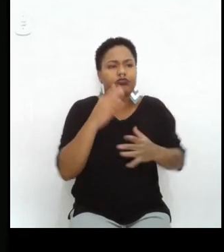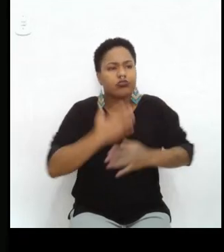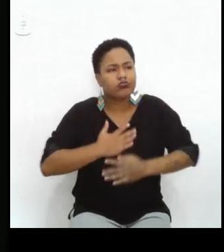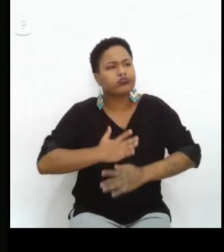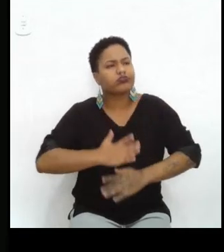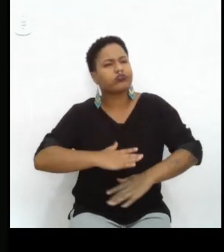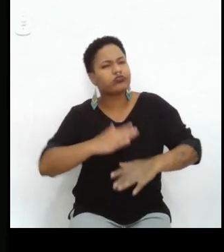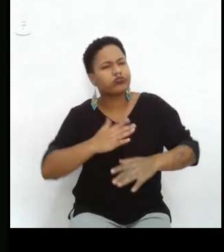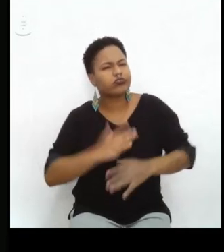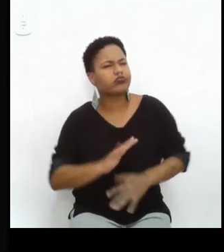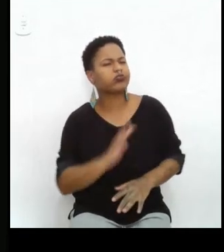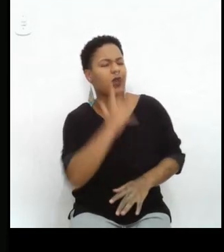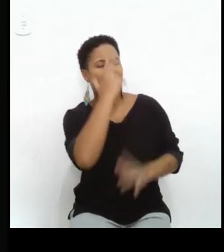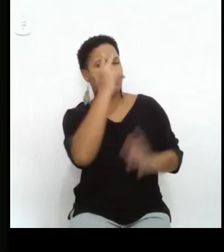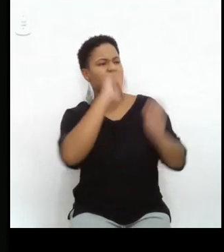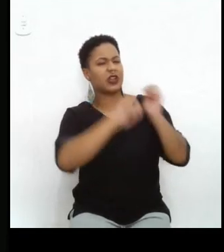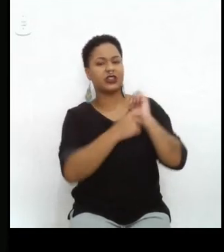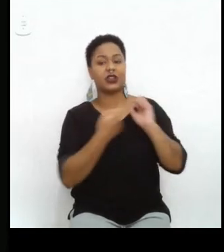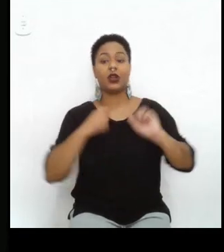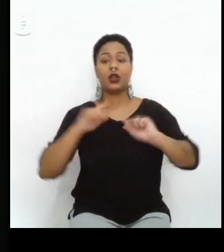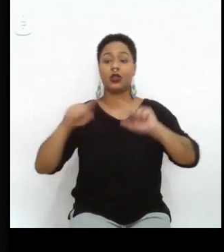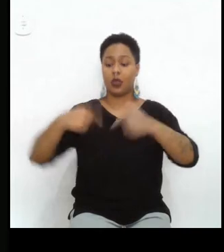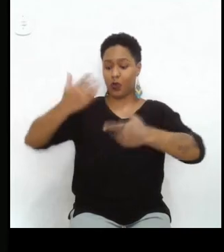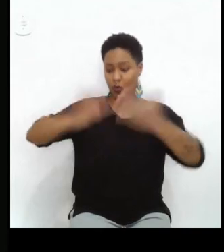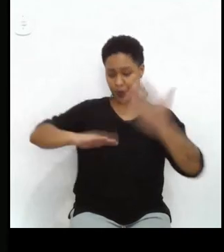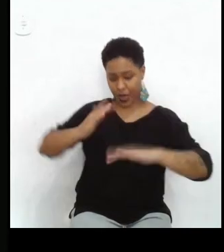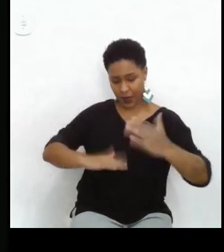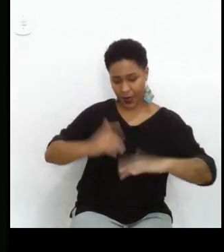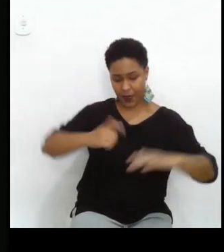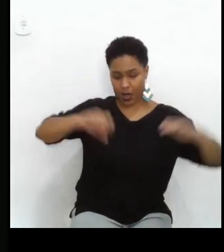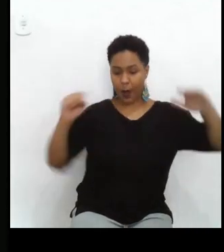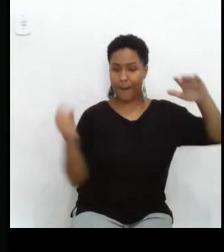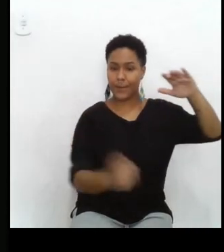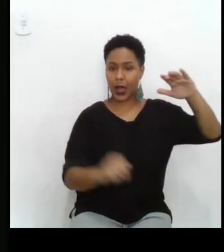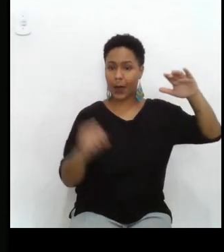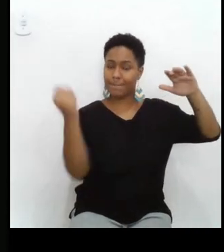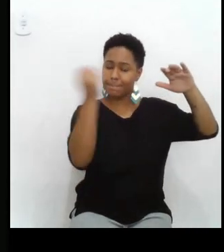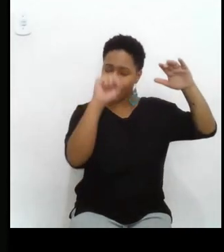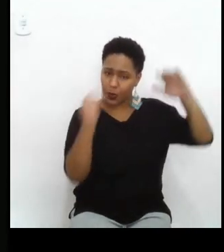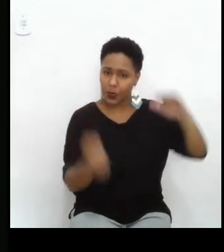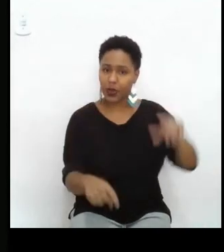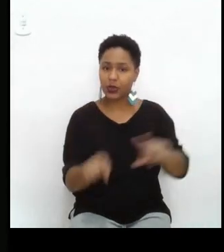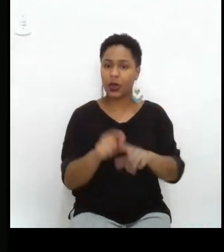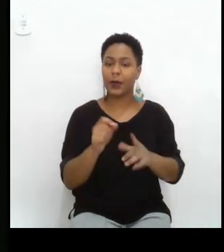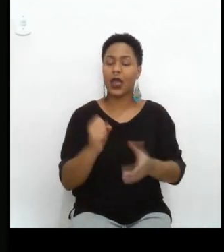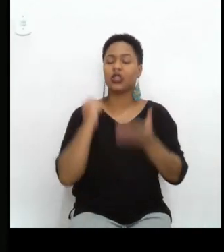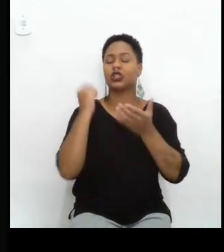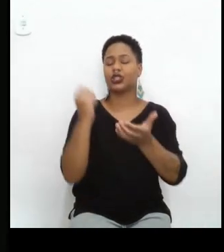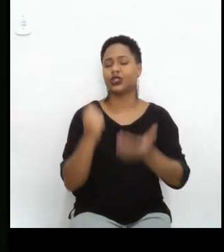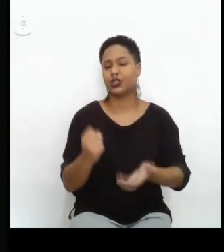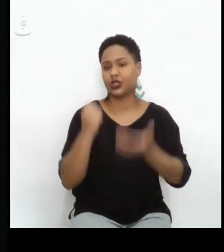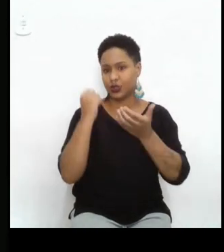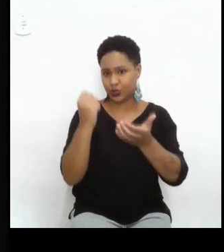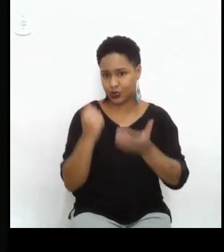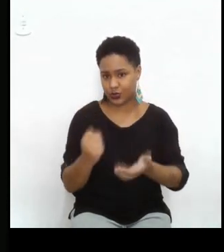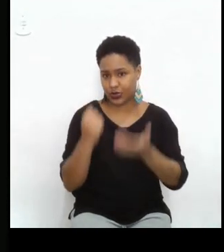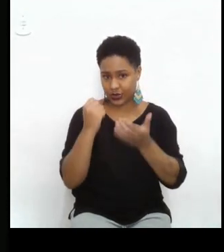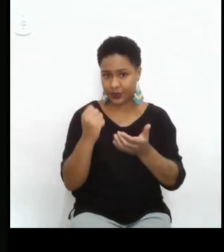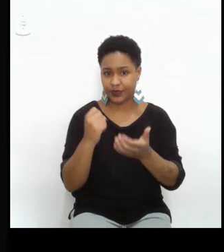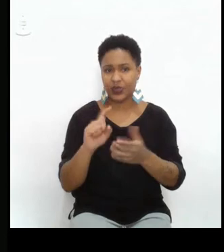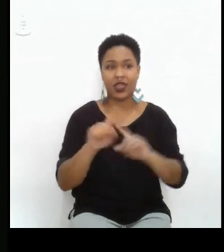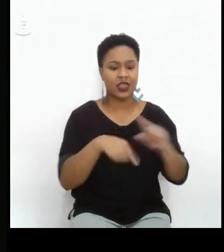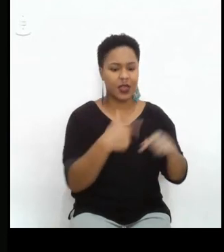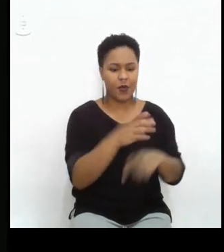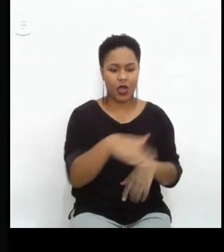em seguida de batuques de zabumbas e chacoalhe de bundas aos poucos a risada da empresária